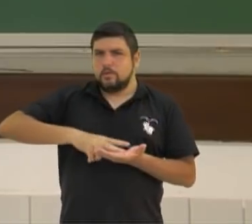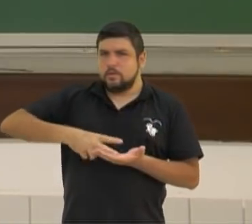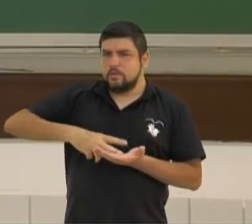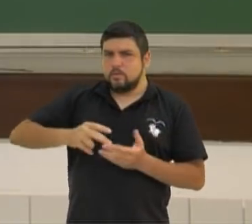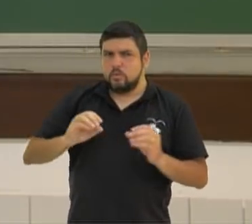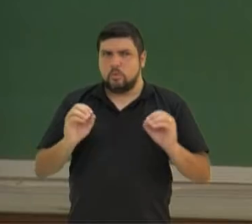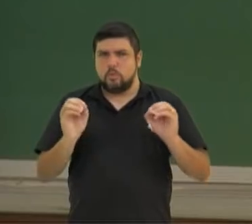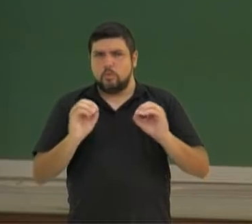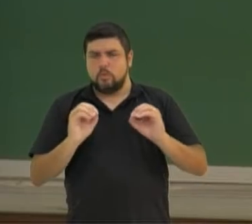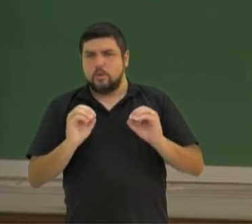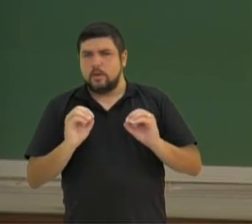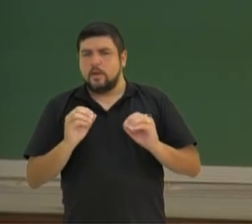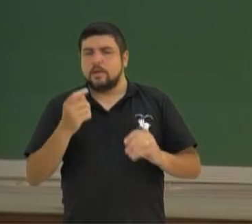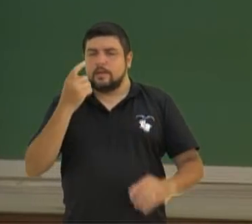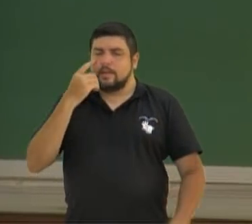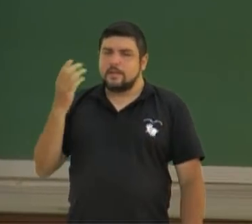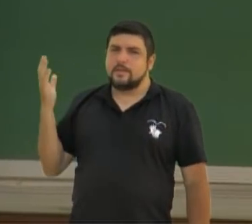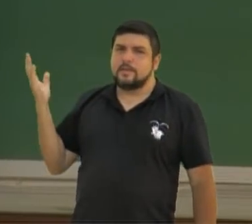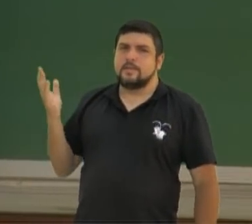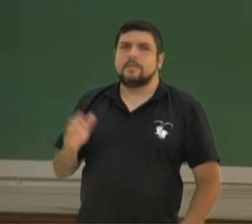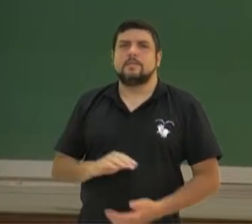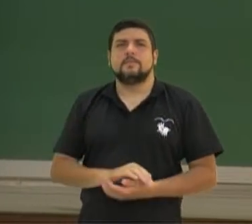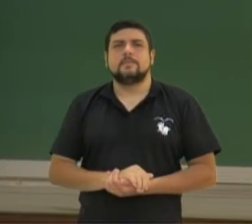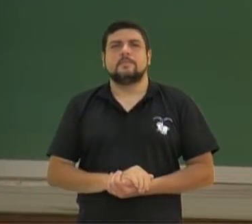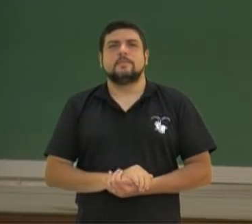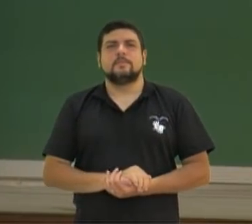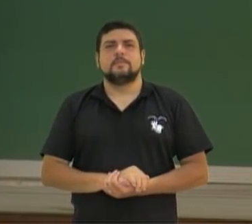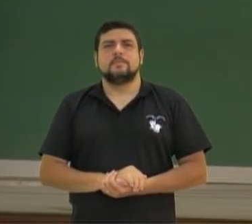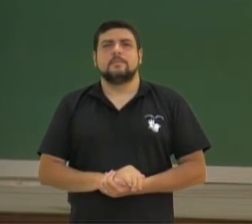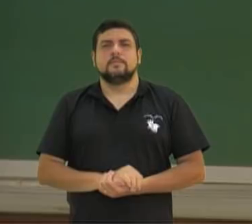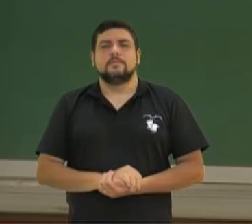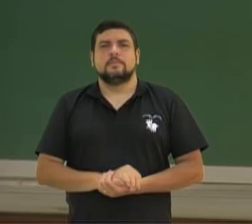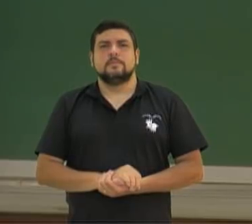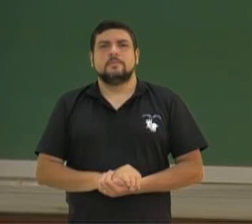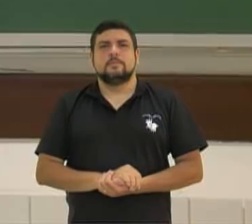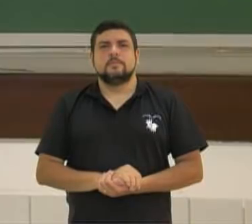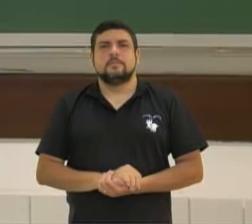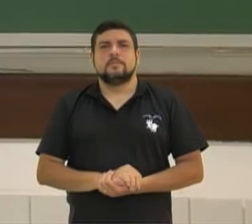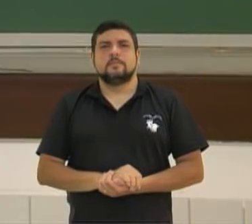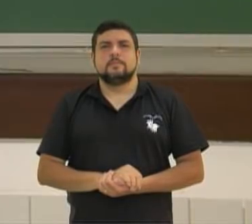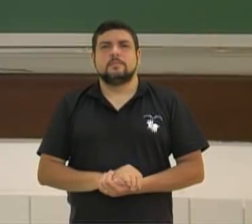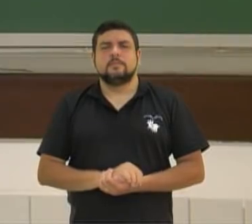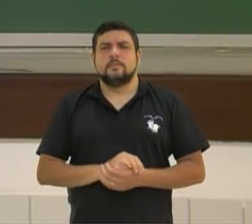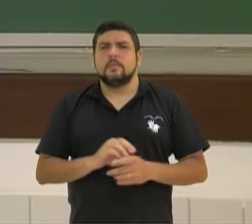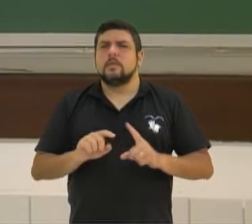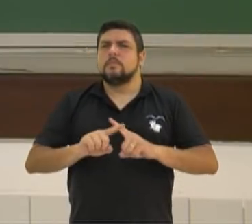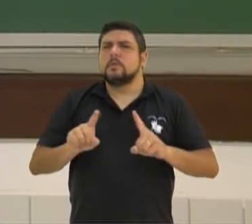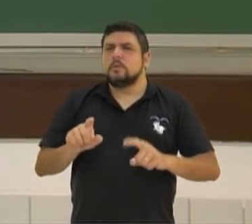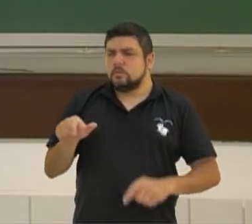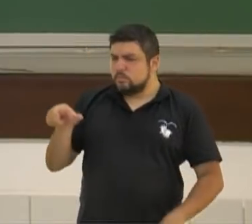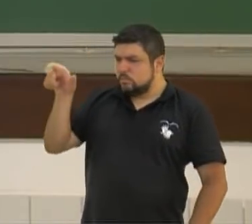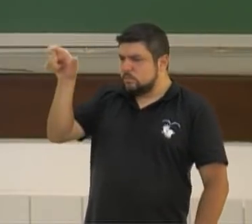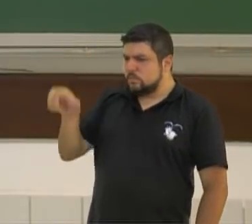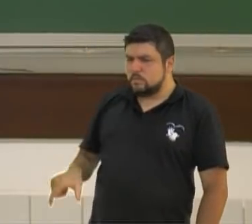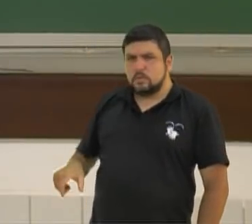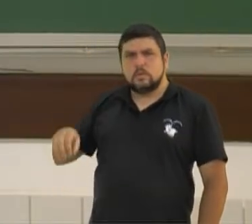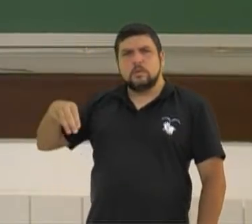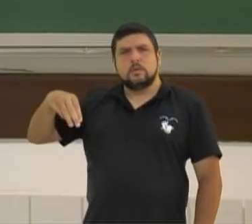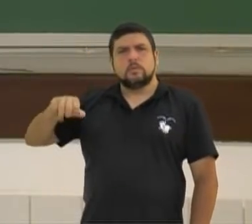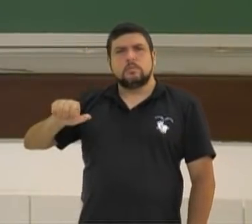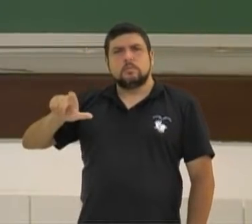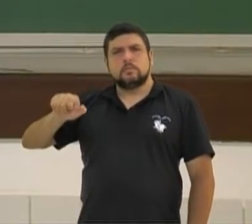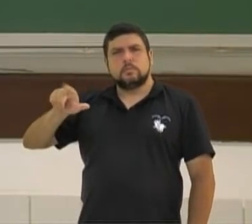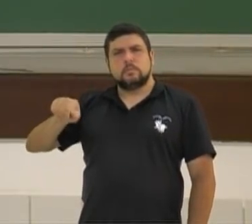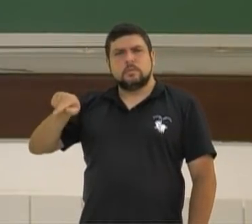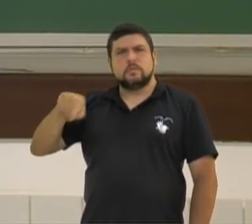uma menina lá na terra dela ir para a escola, né? Porque ela também pode ter